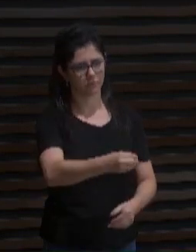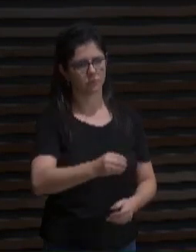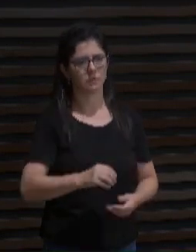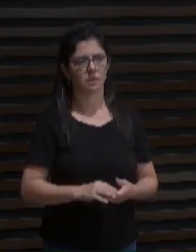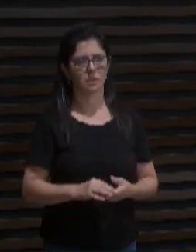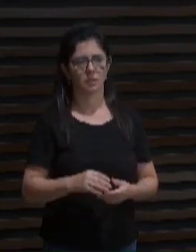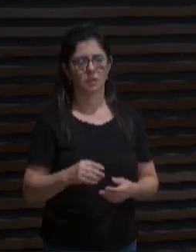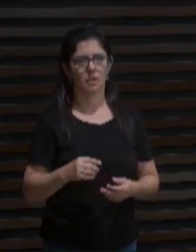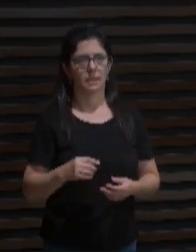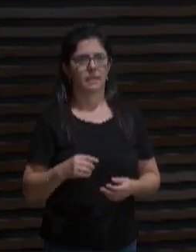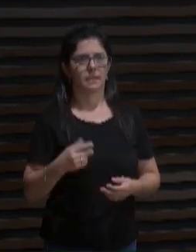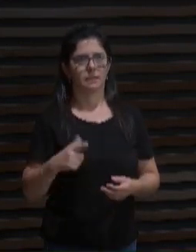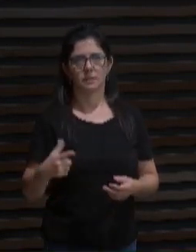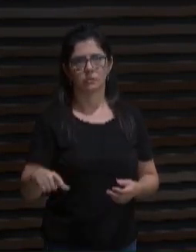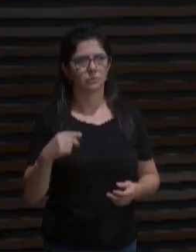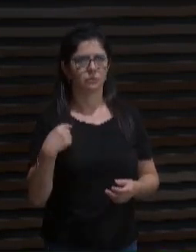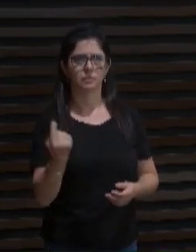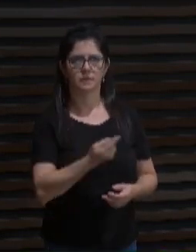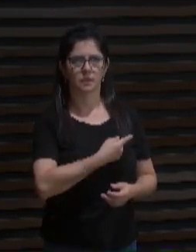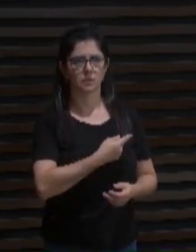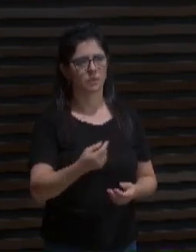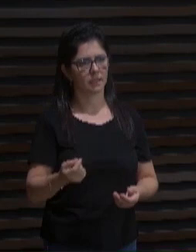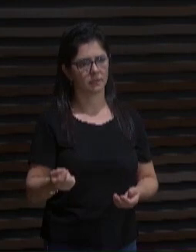em tentação, mas livra-nos do mal.